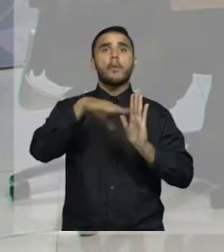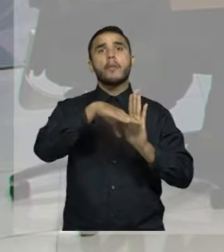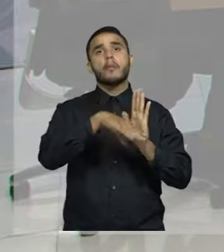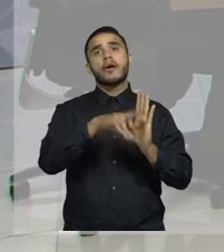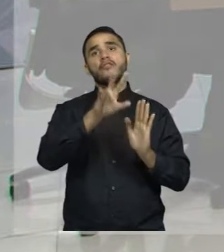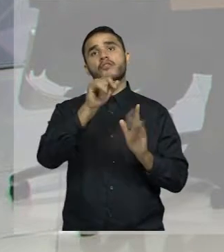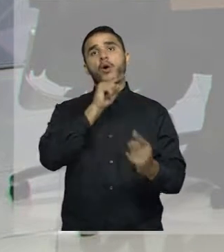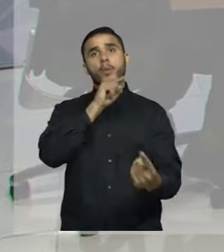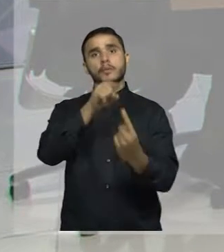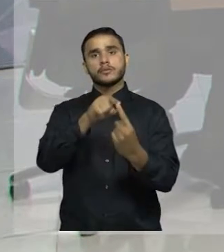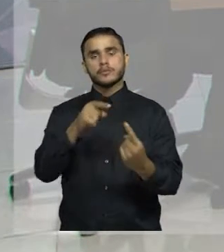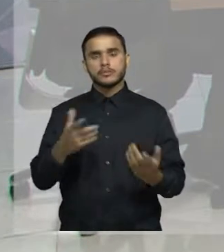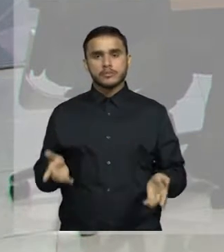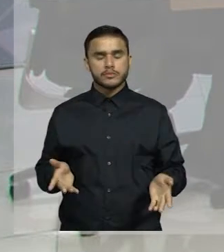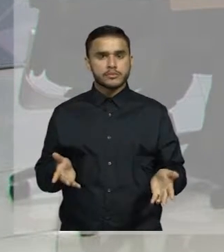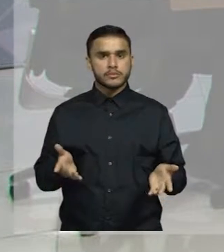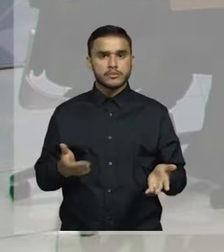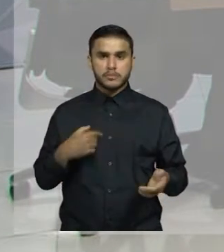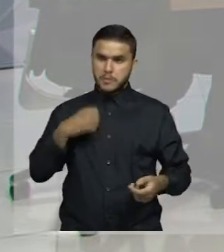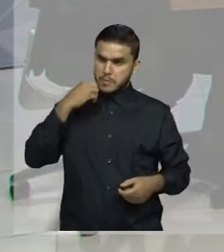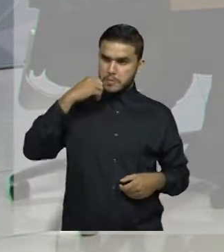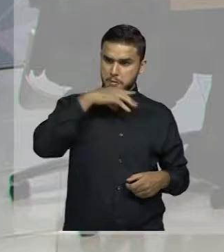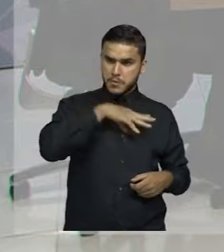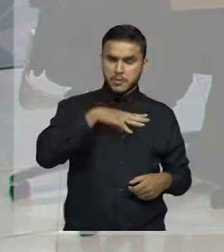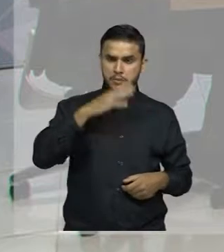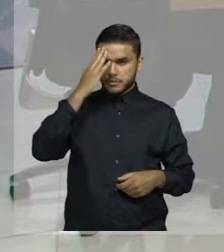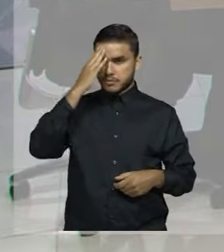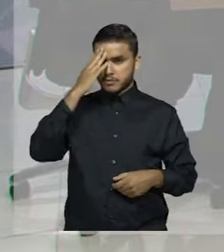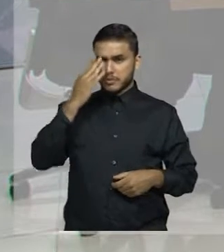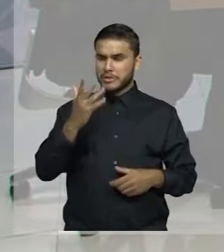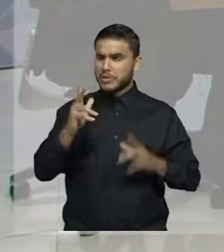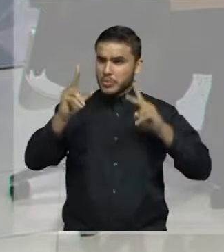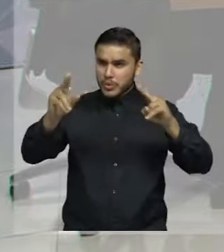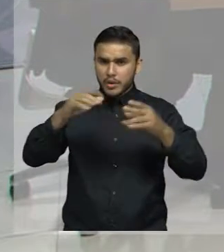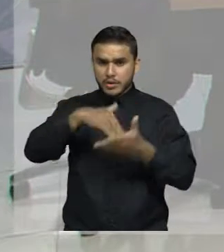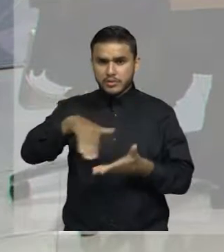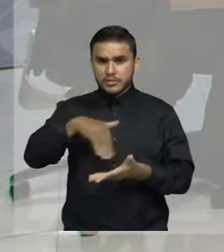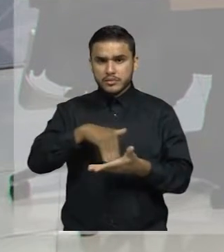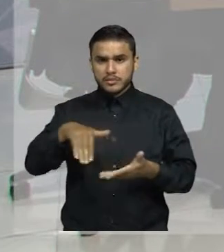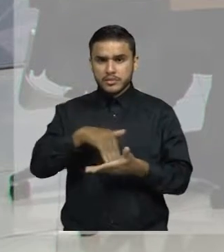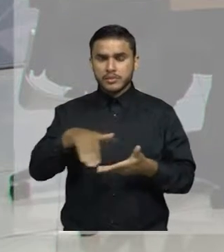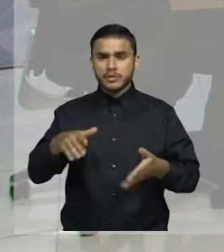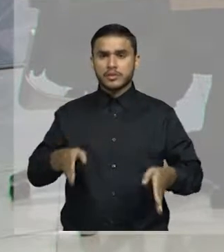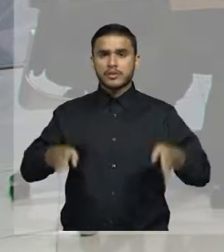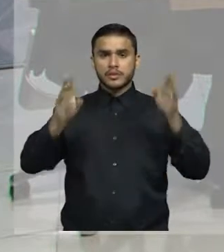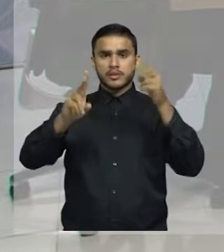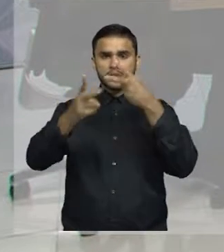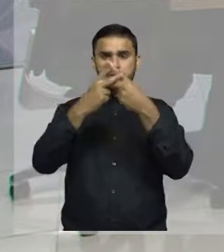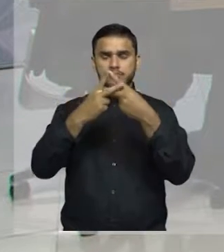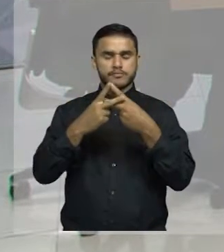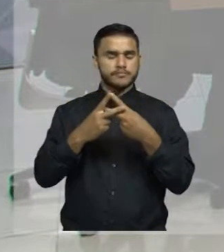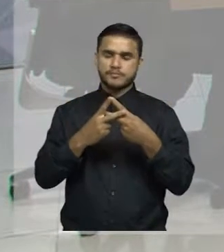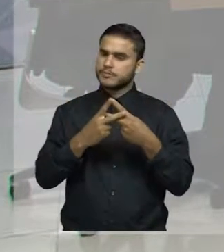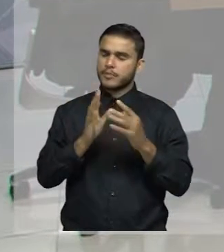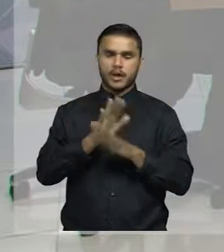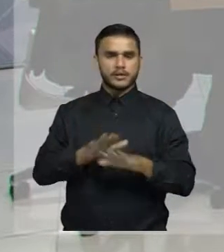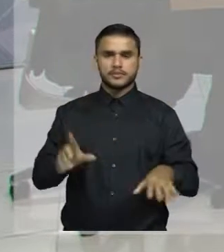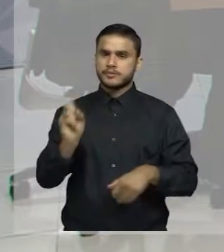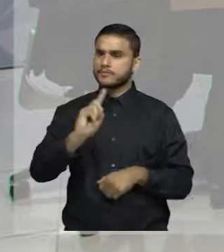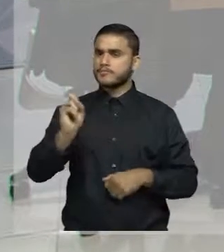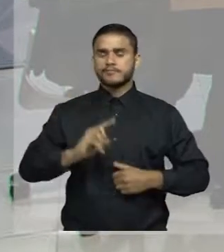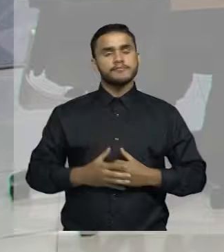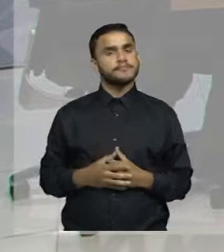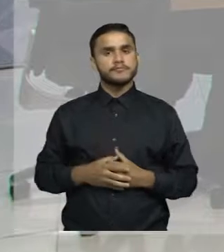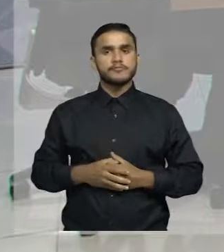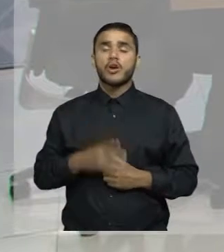uma pseudo-autoridade confundida com autoritarismo, como fez o secretário de administração penitenciária. Tem um problema. Não vai ser com